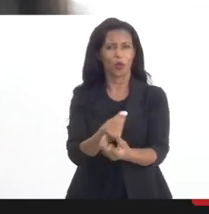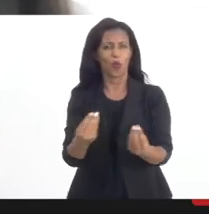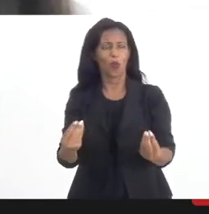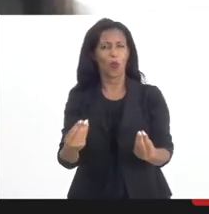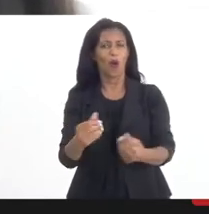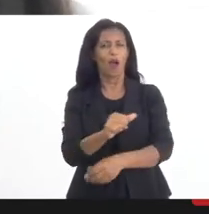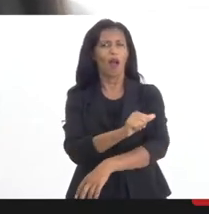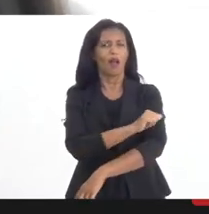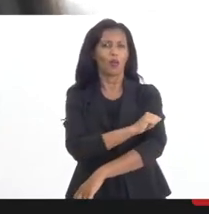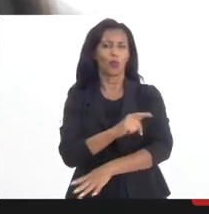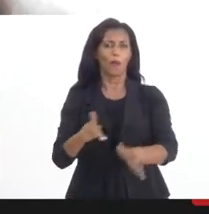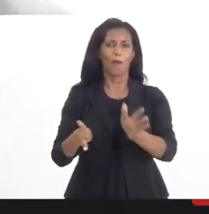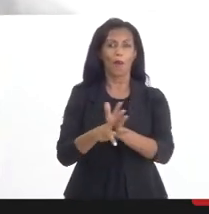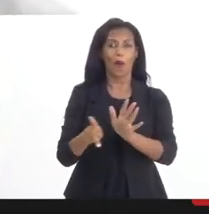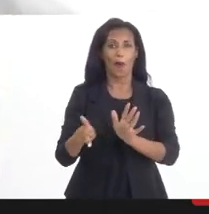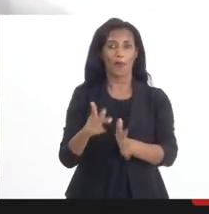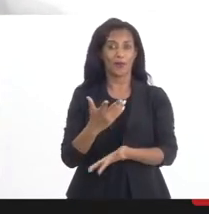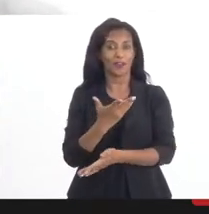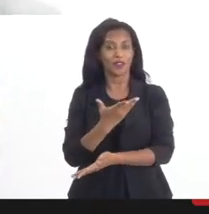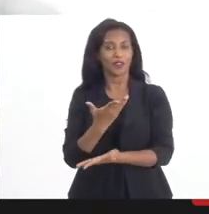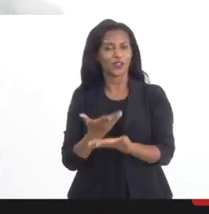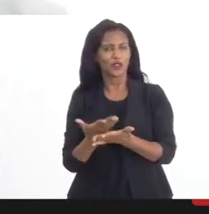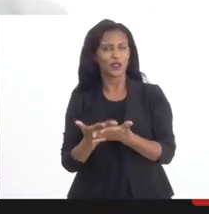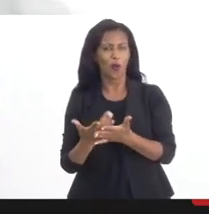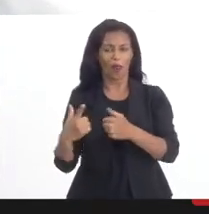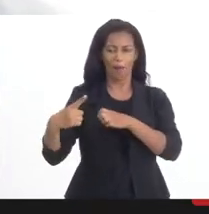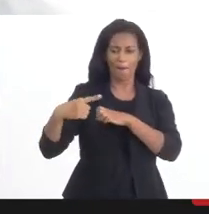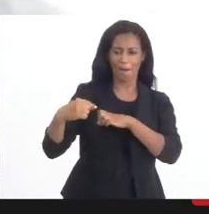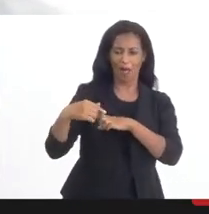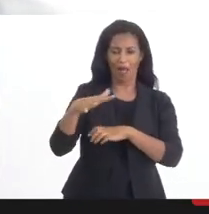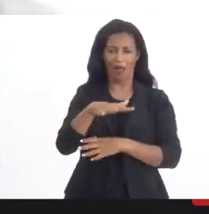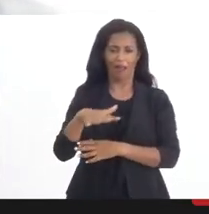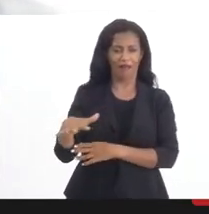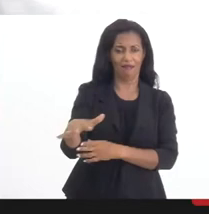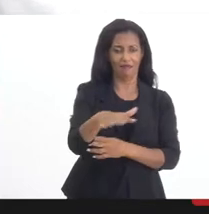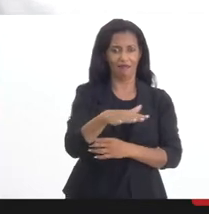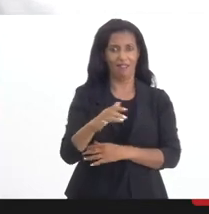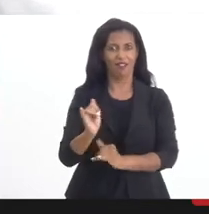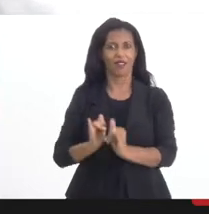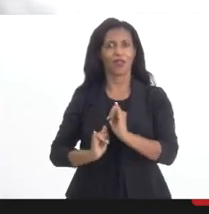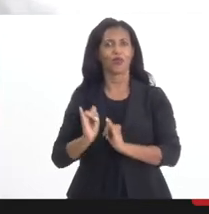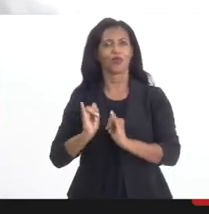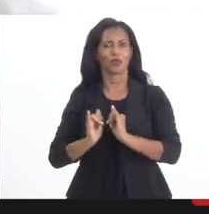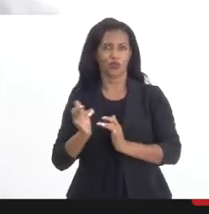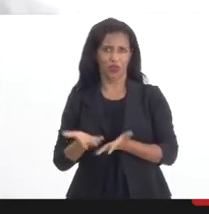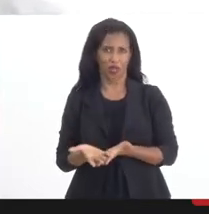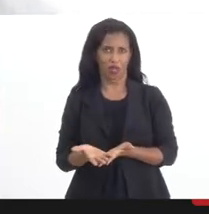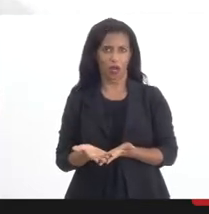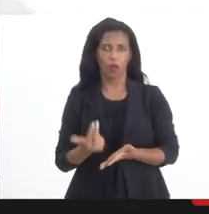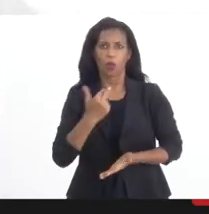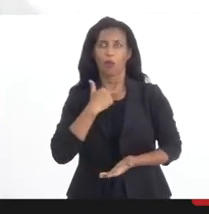própria escola e que leva ao empreendedorismo, então atende a essa área industrial. A gente não pode